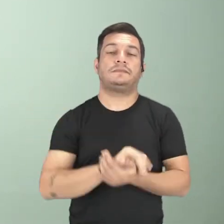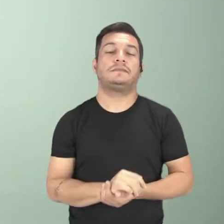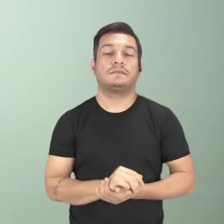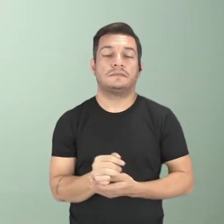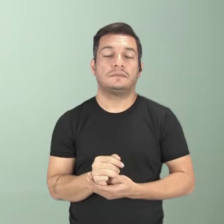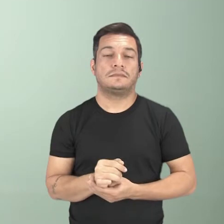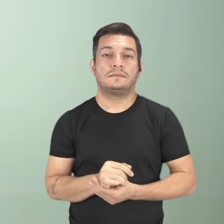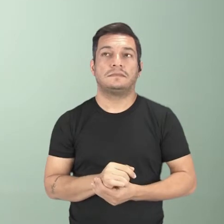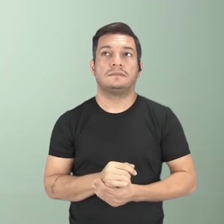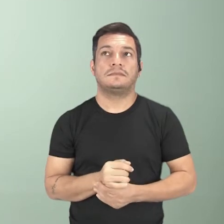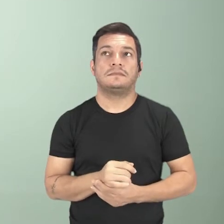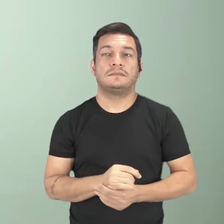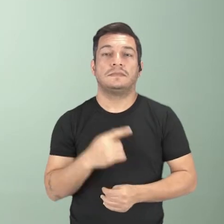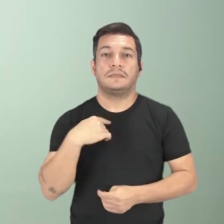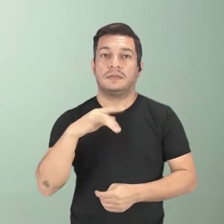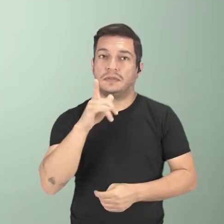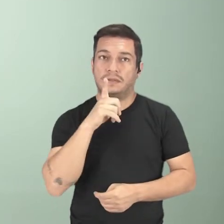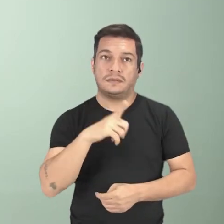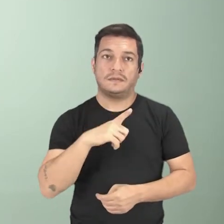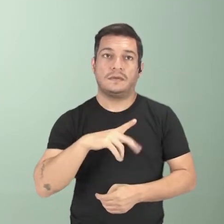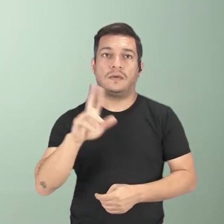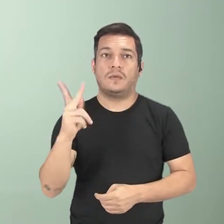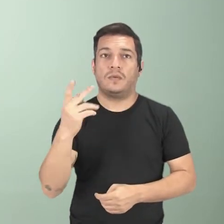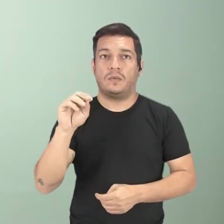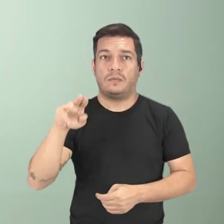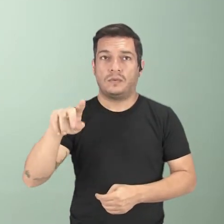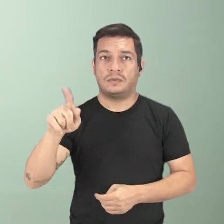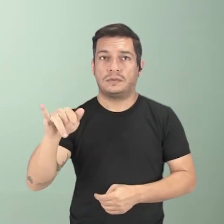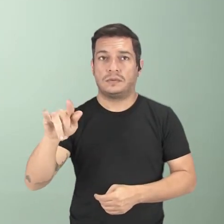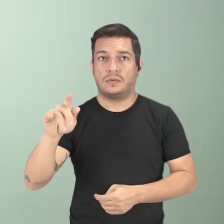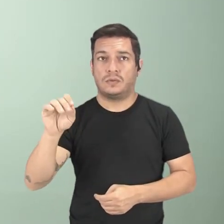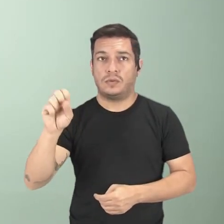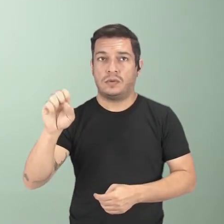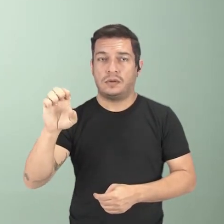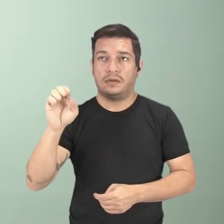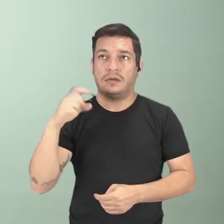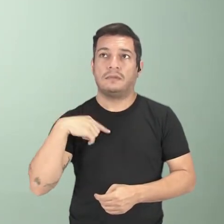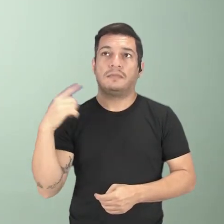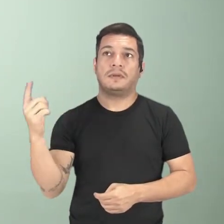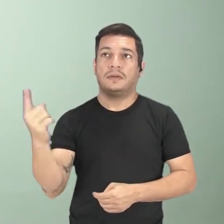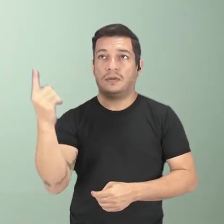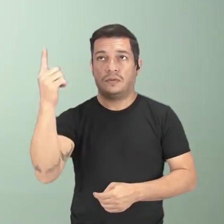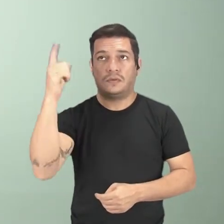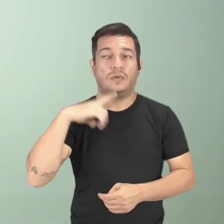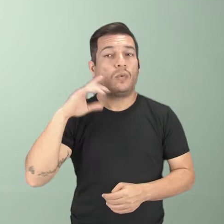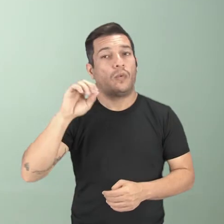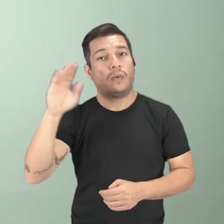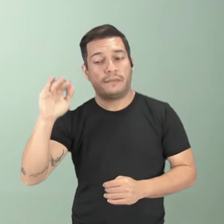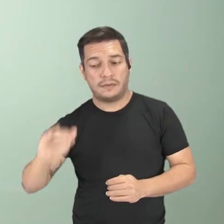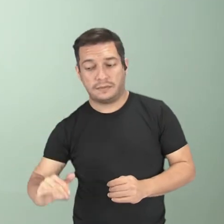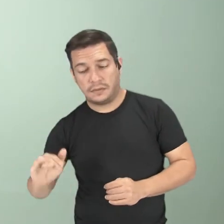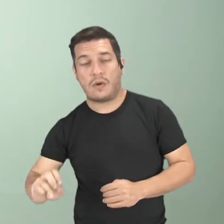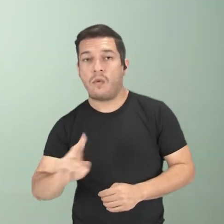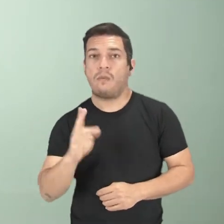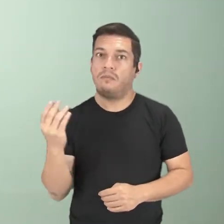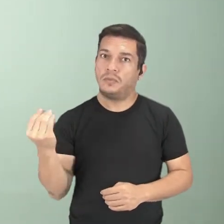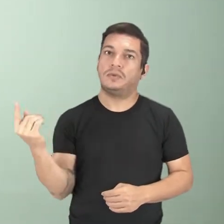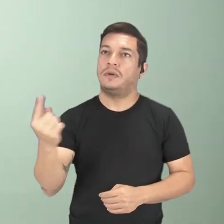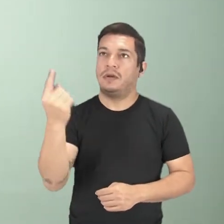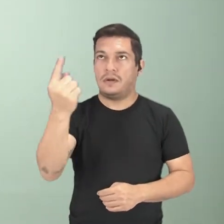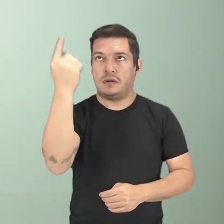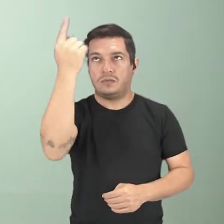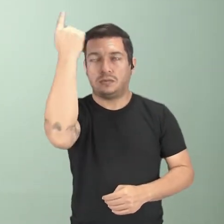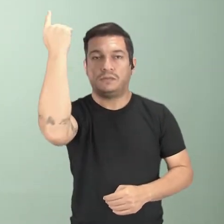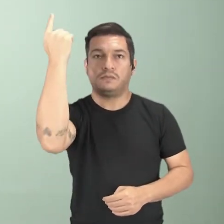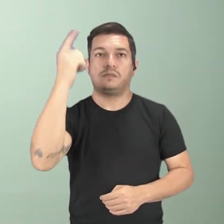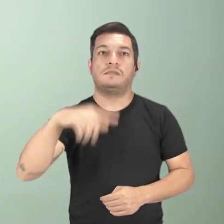eu tiver a homozigose, digamos, para a altura, pode ser que eu seja um indivíduo muito baixo ou muito alto. Se eu tiver